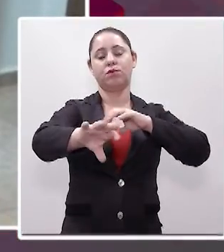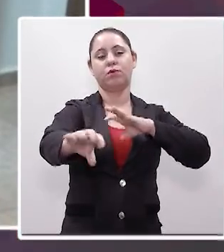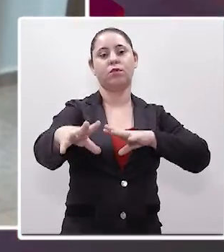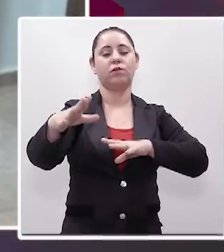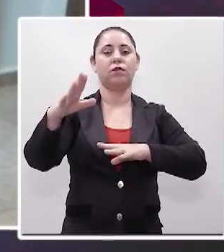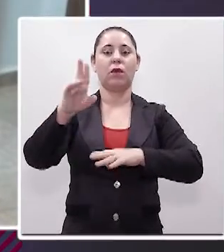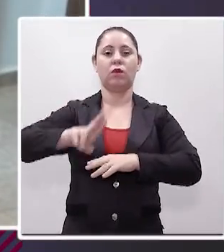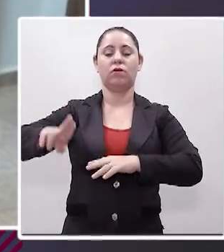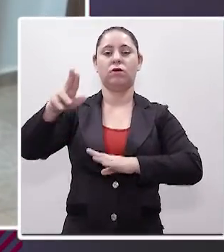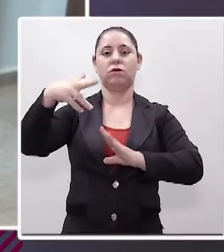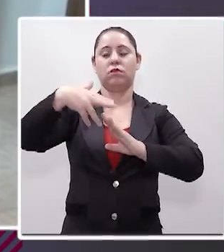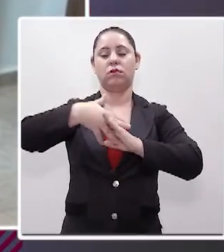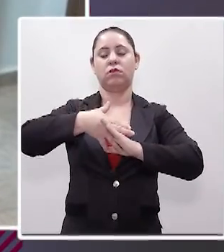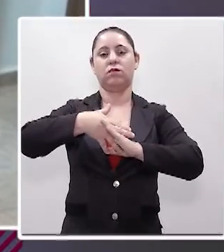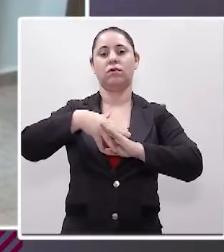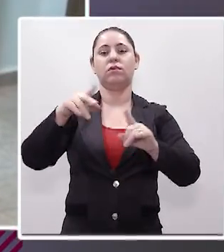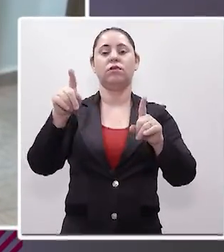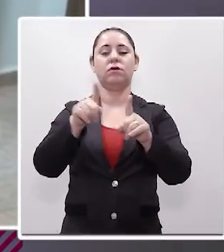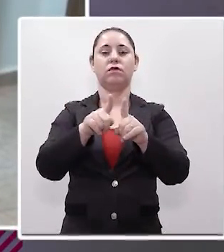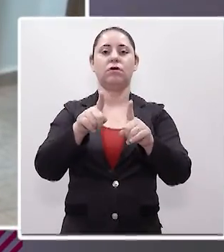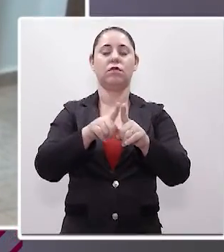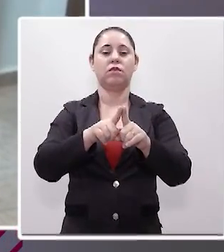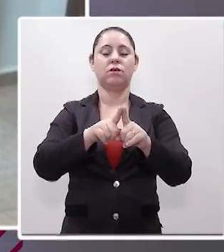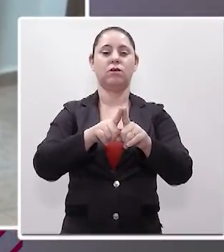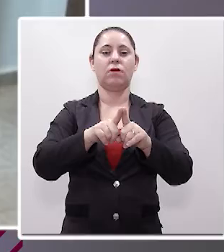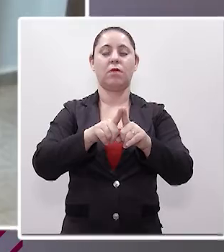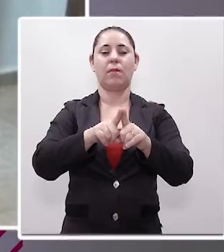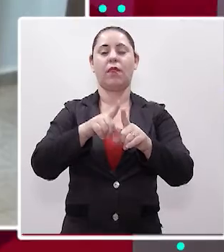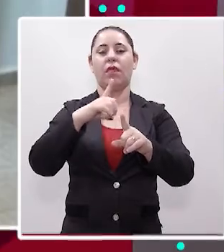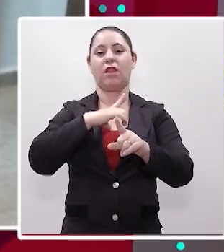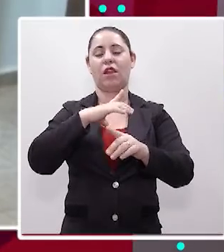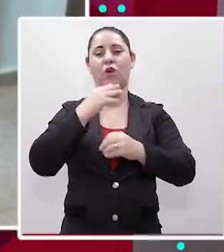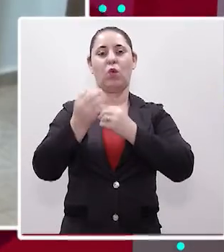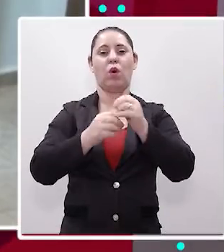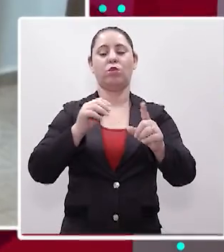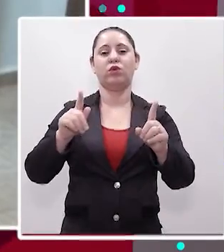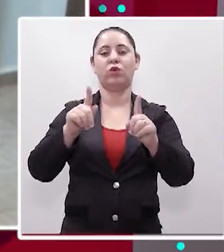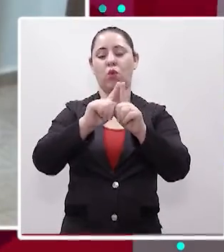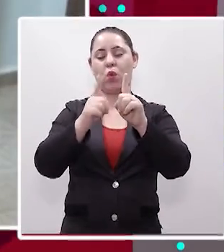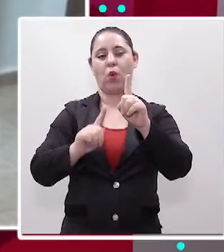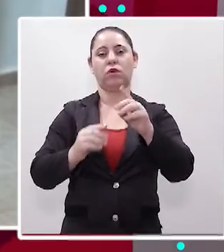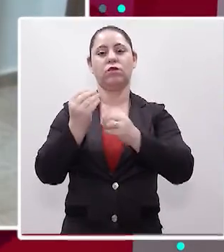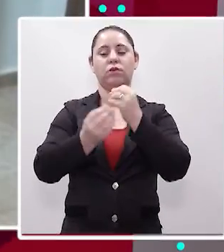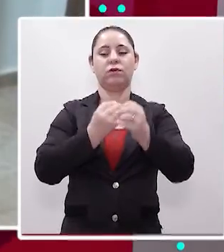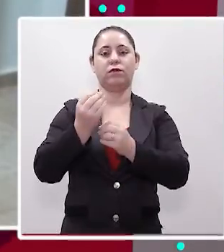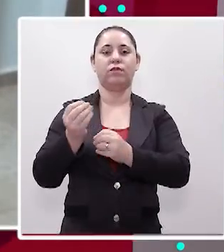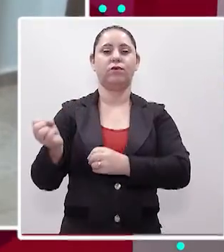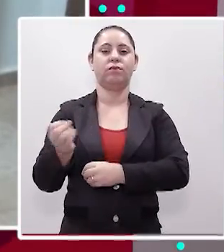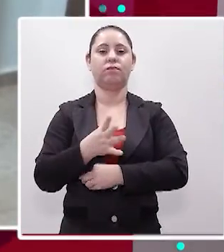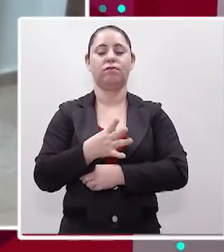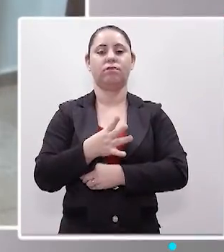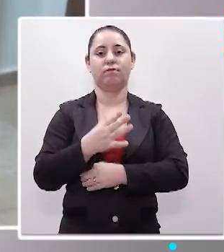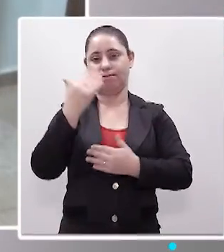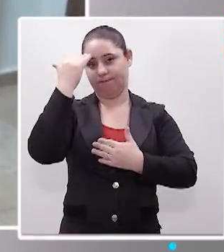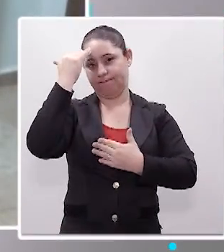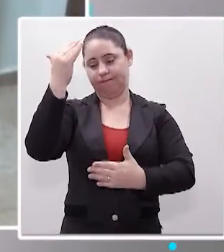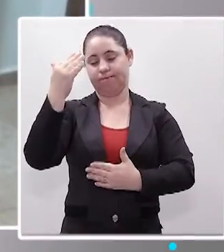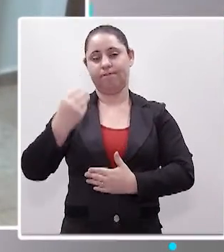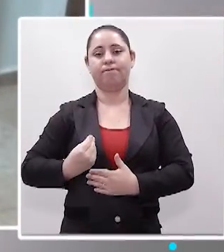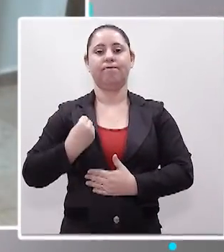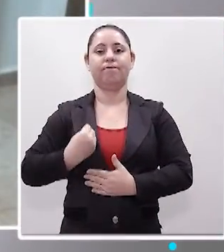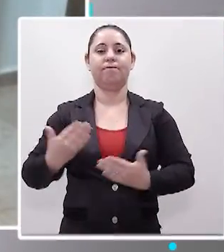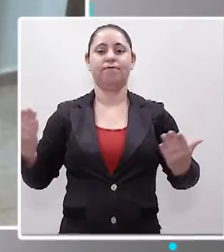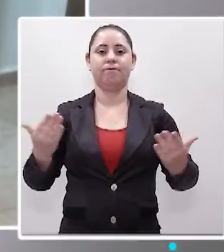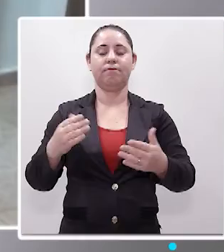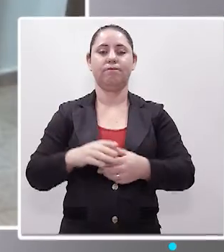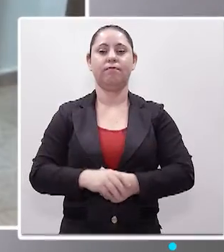Mato Grosso do Sul, pesquisadora, super certificada pelo Google como uma grande inovadora da educação. Professora,